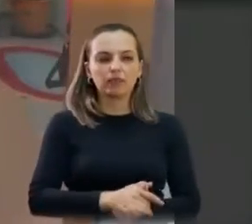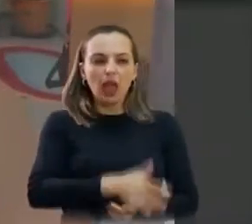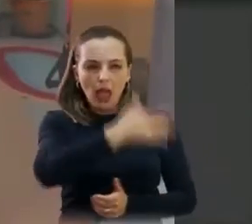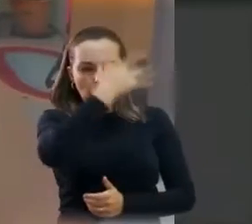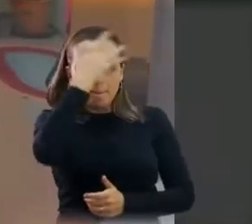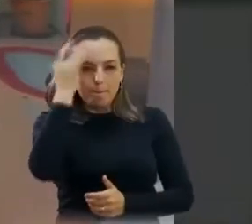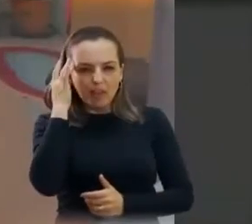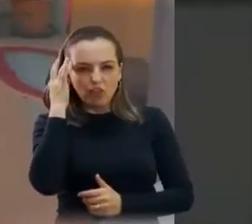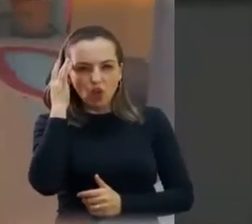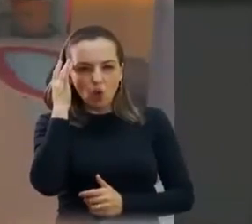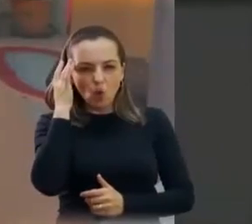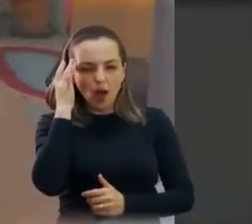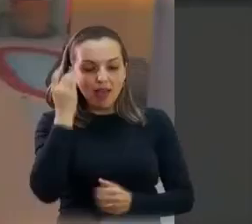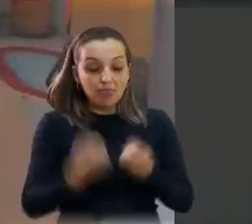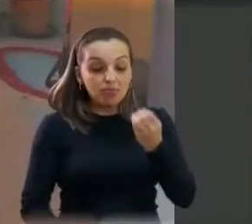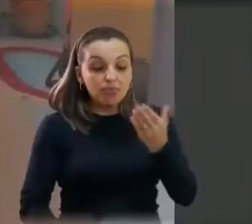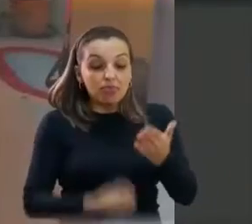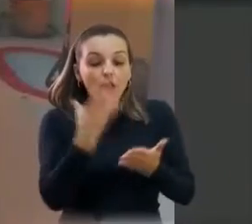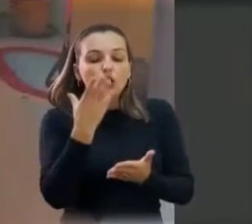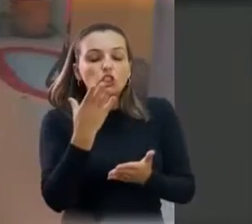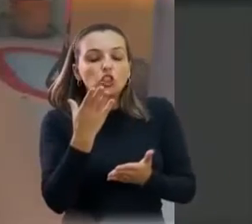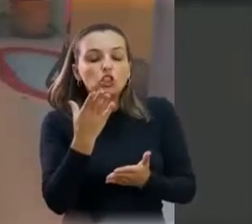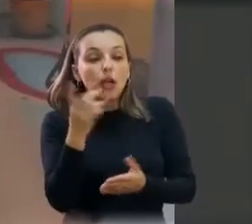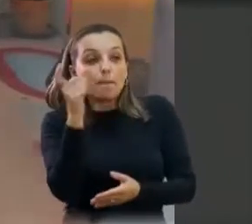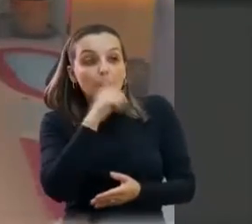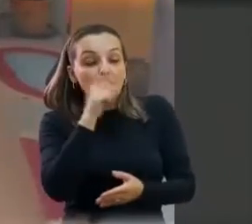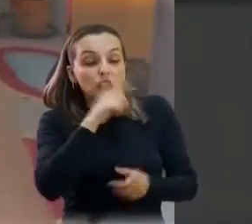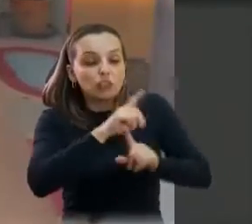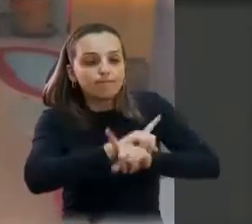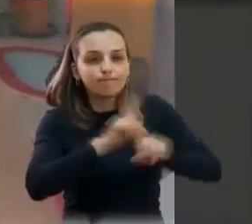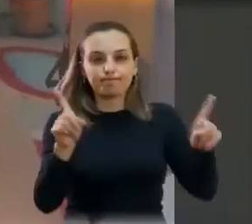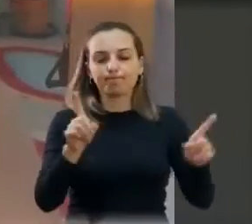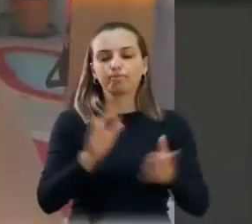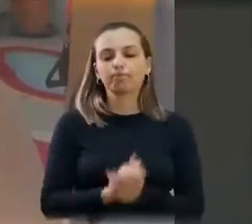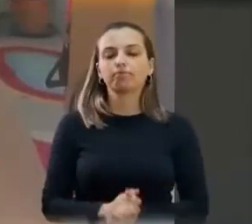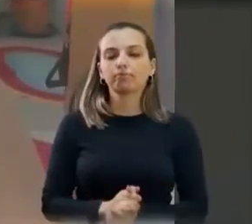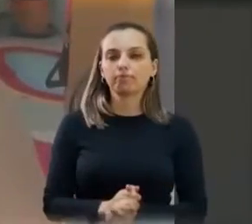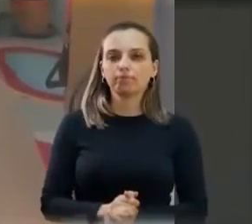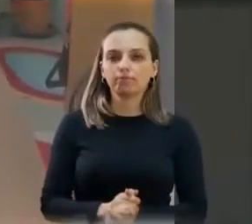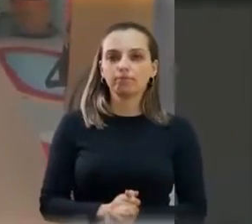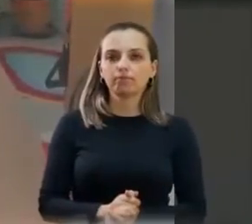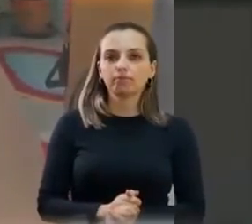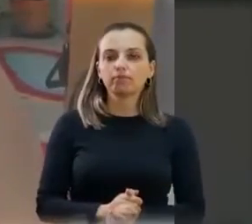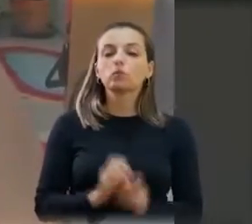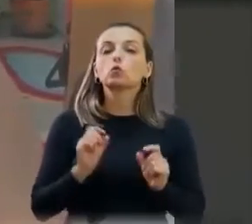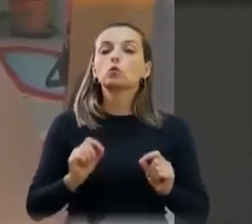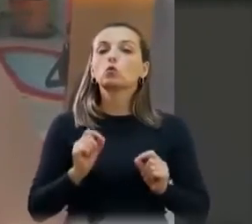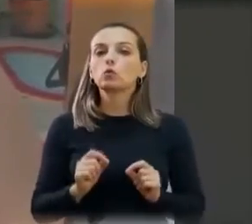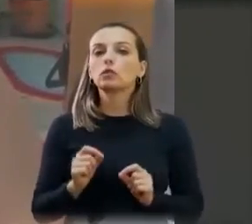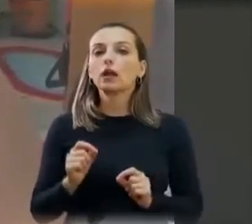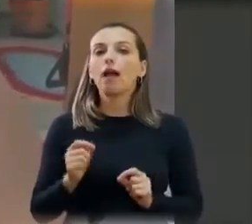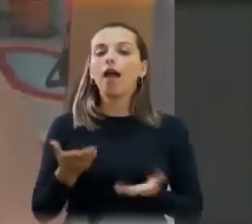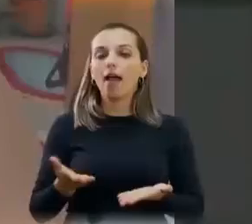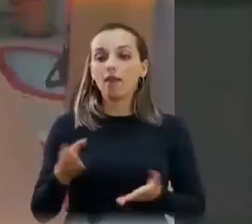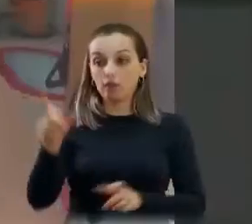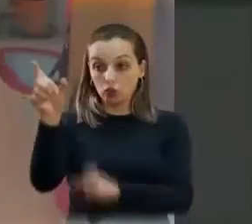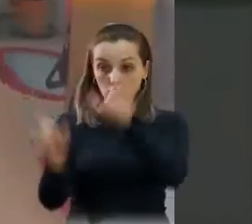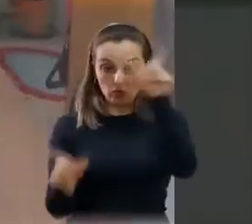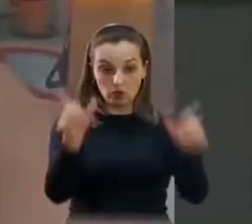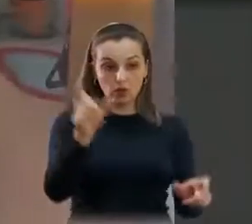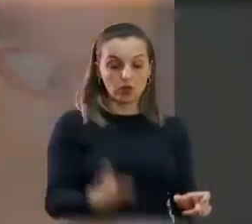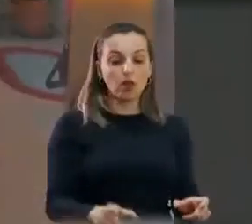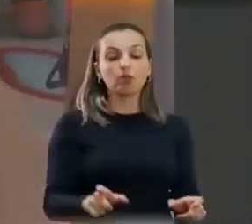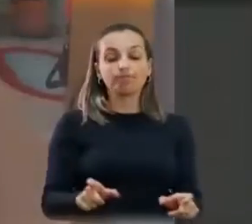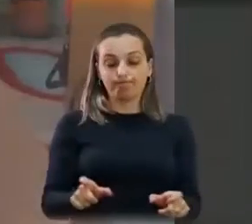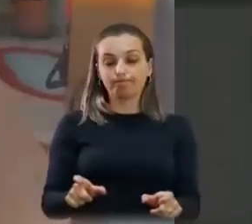pode nascer da mentira. E assim eu vou encerrar minha fala, senhor presidente. Primeiro, convocando a todos os cidadãos